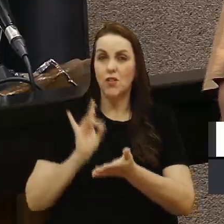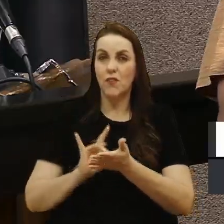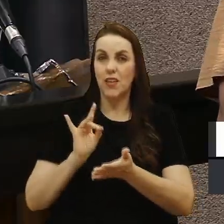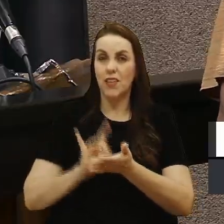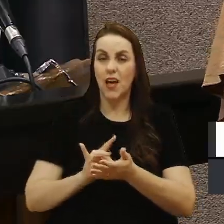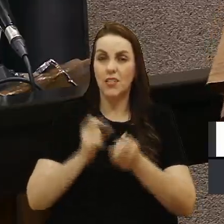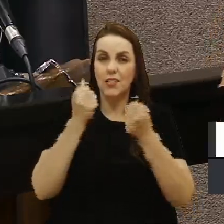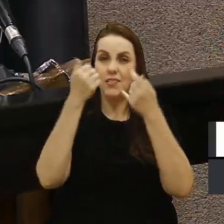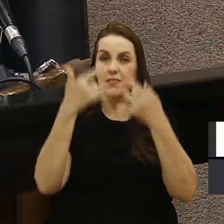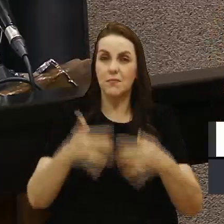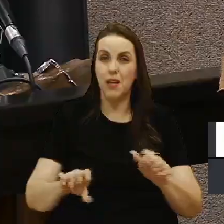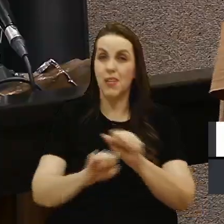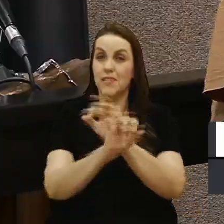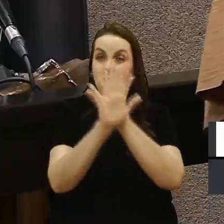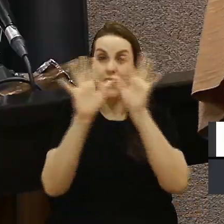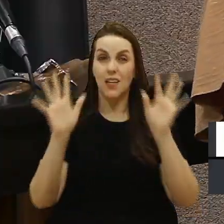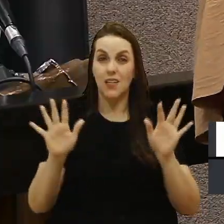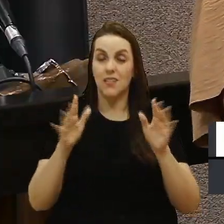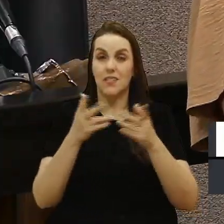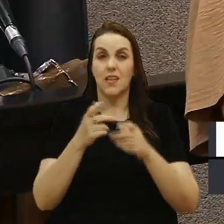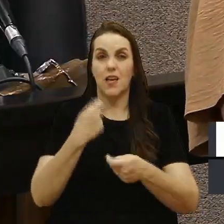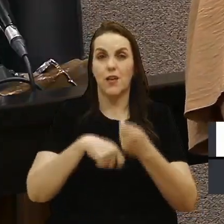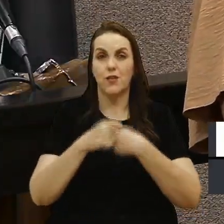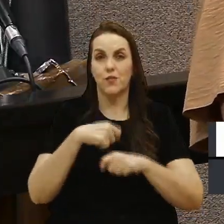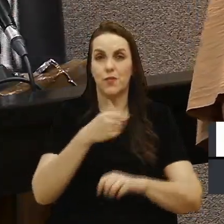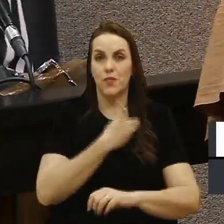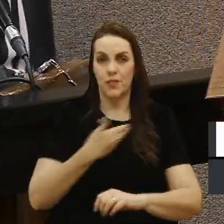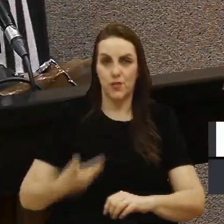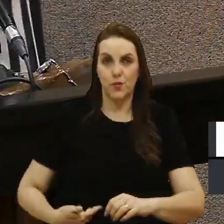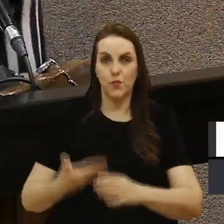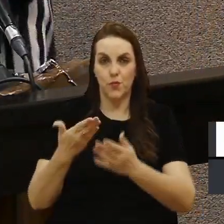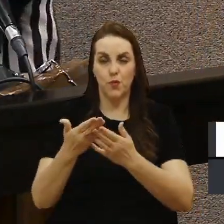is e trazer transparência à administração pública.